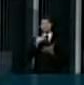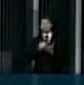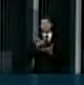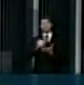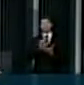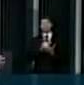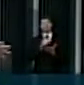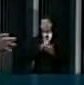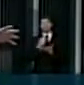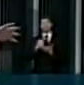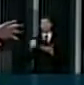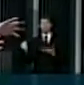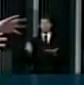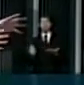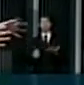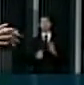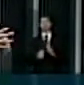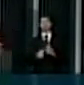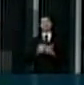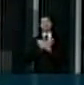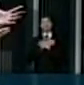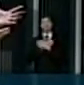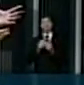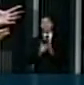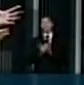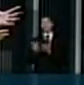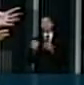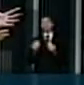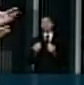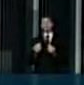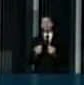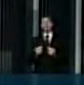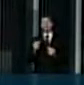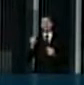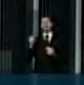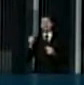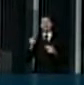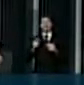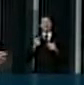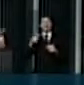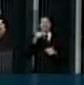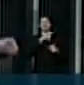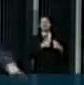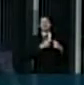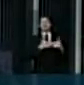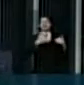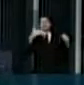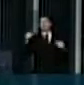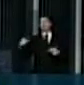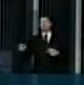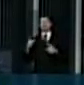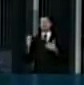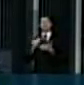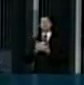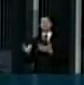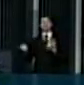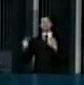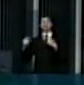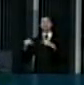e nós vimos a nossa população, ao contrário de muitas cidades, encolher. Por isso eu quero e